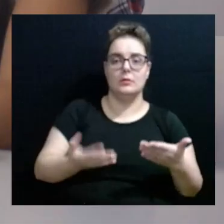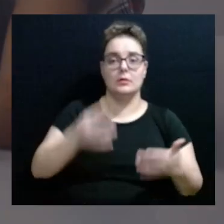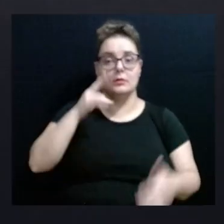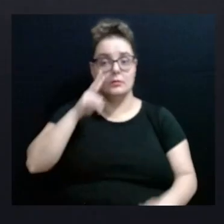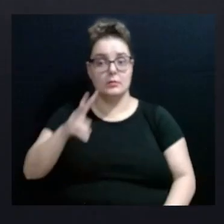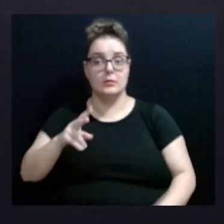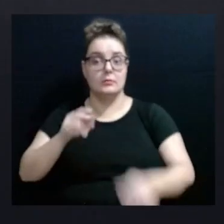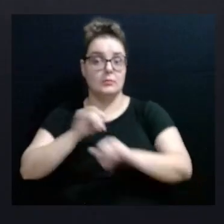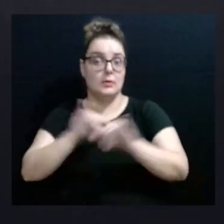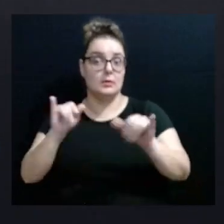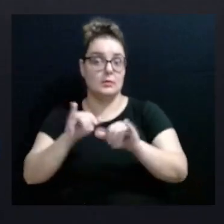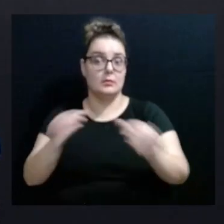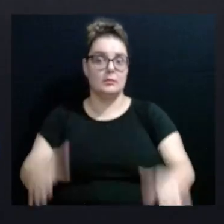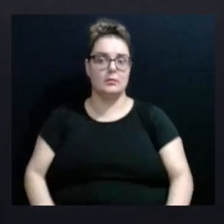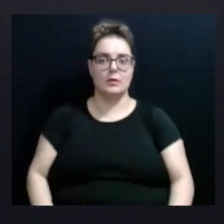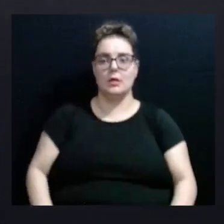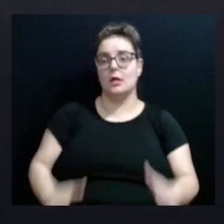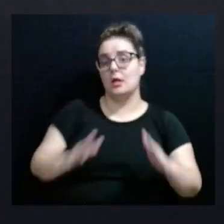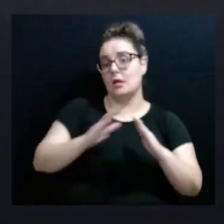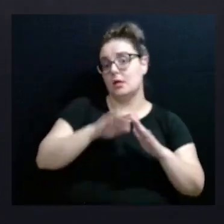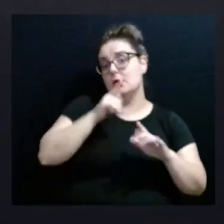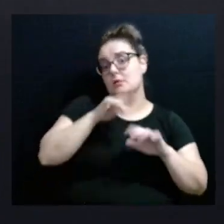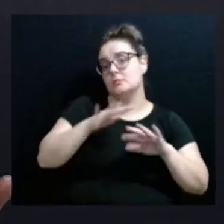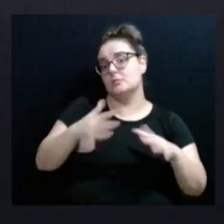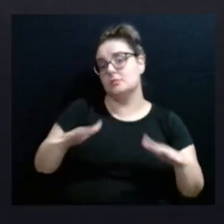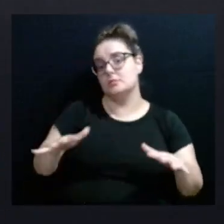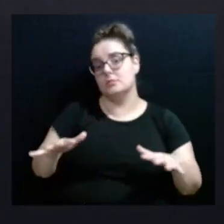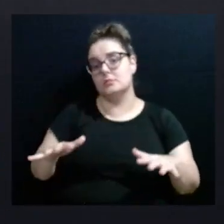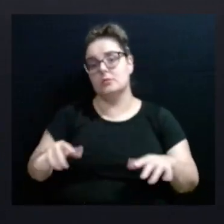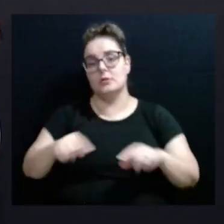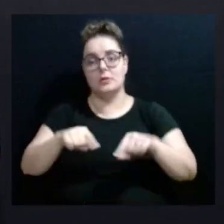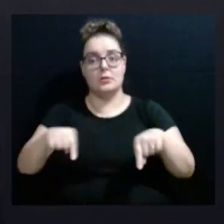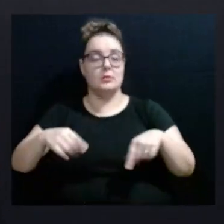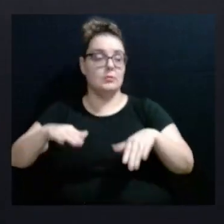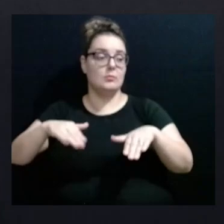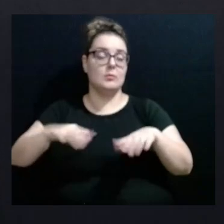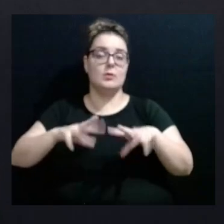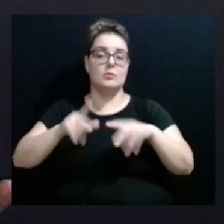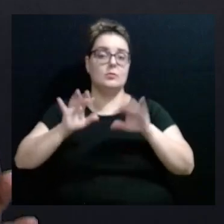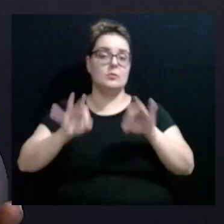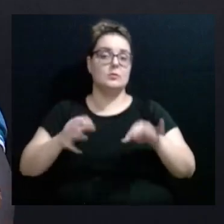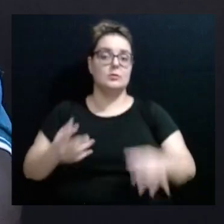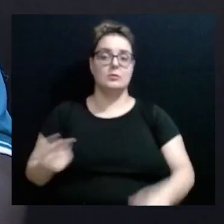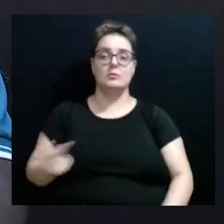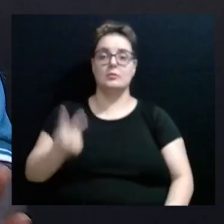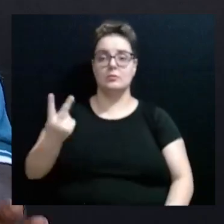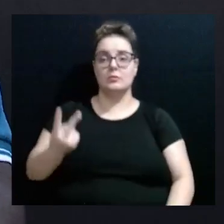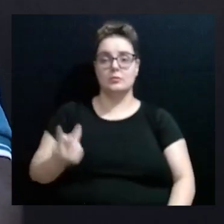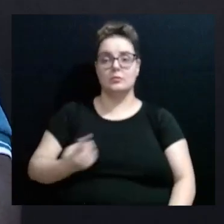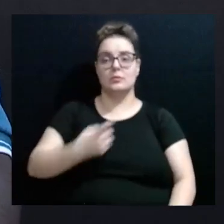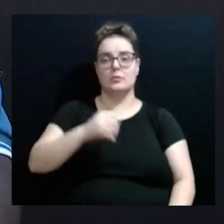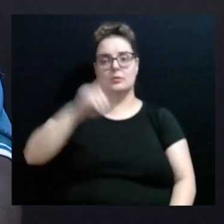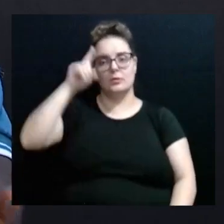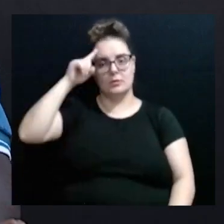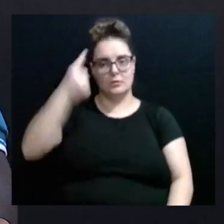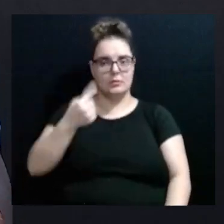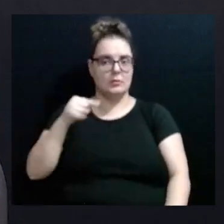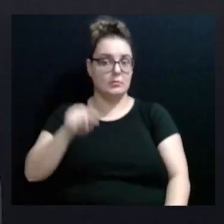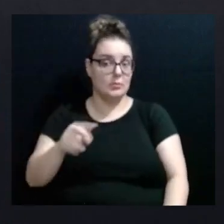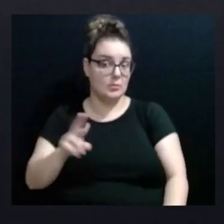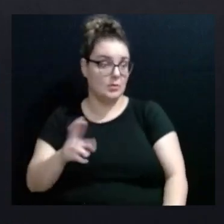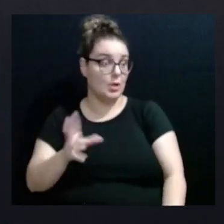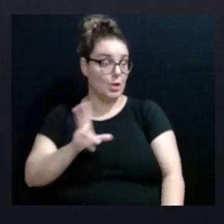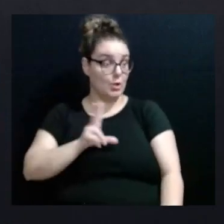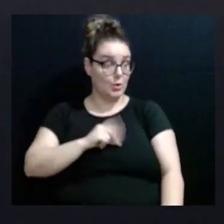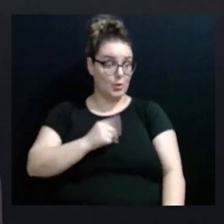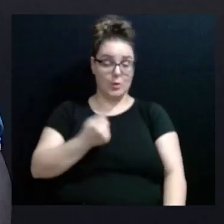ficaram lá, porque aparece muito anúncio, casa de praia, com piscina e tudo mais, valor 10